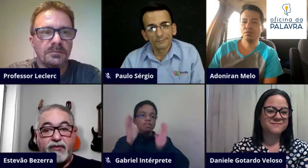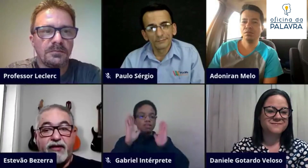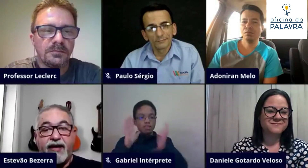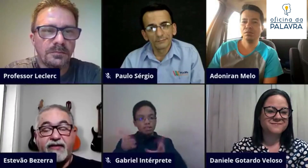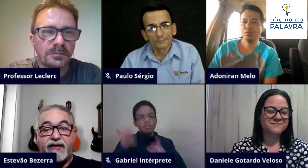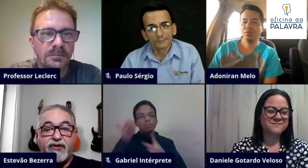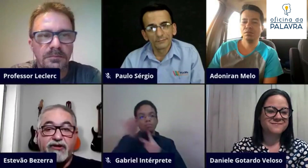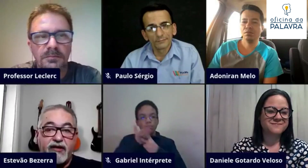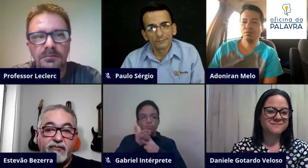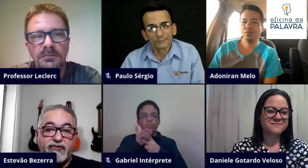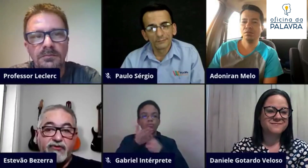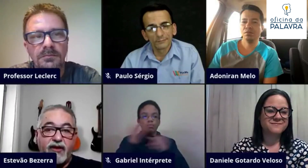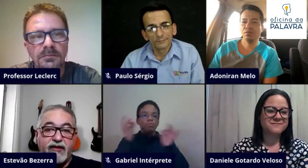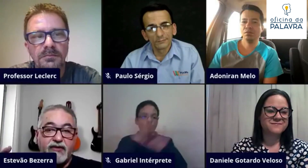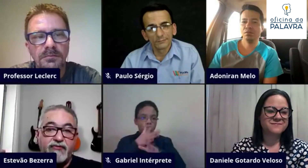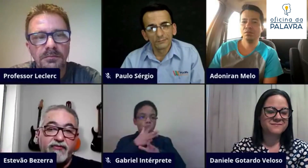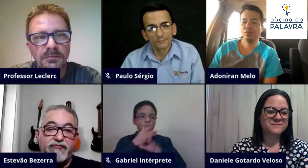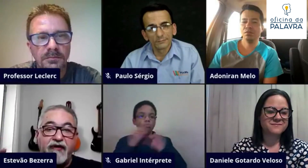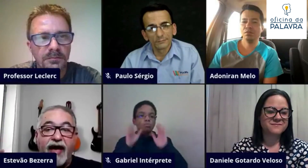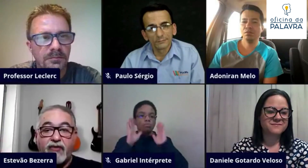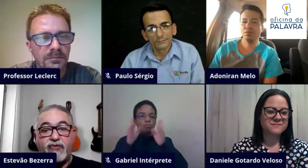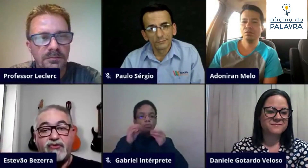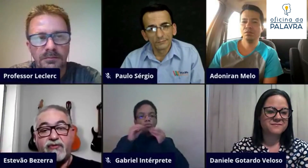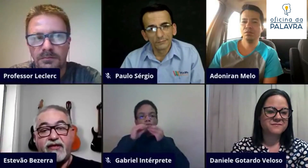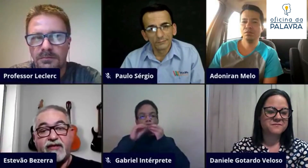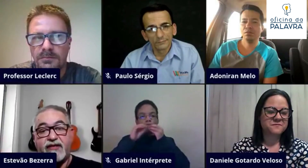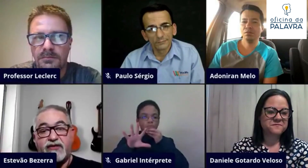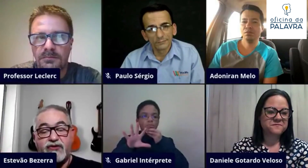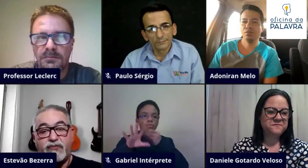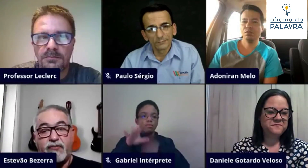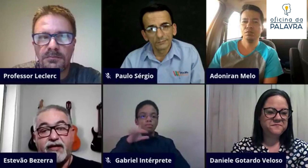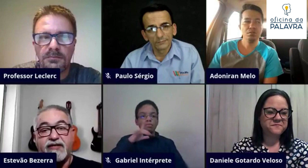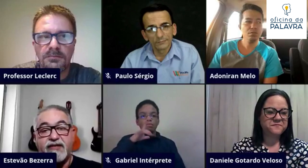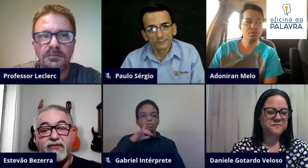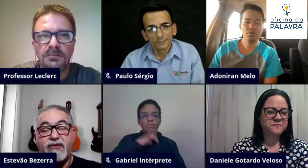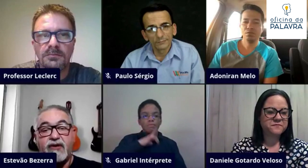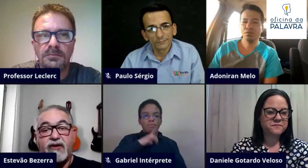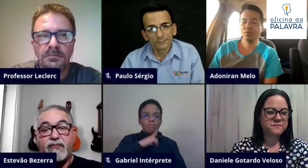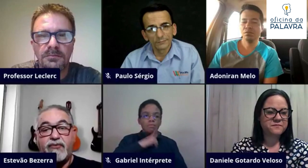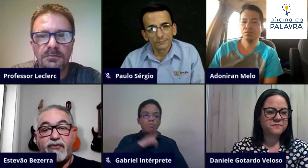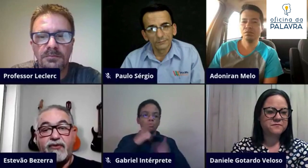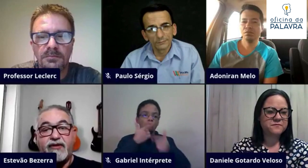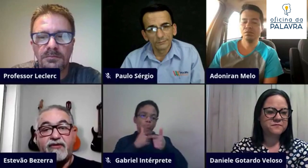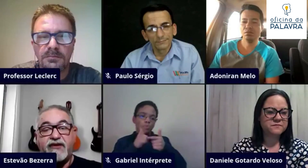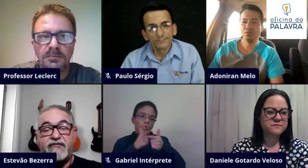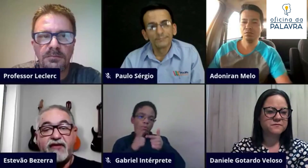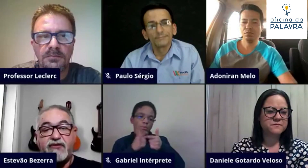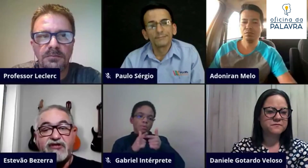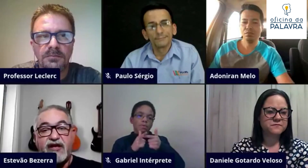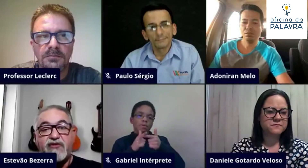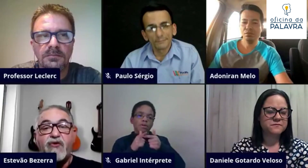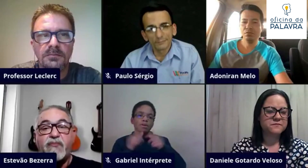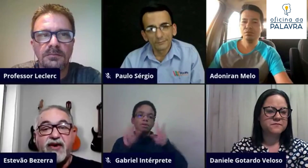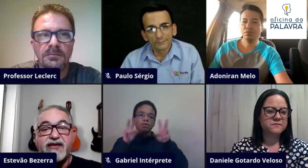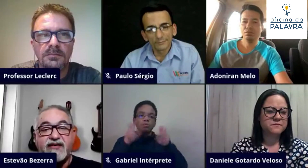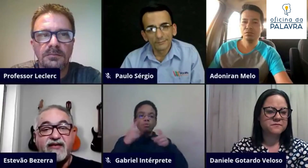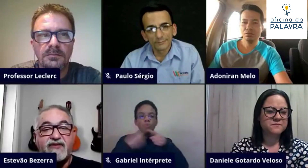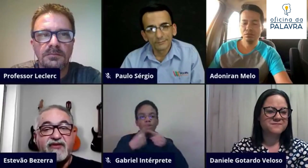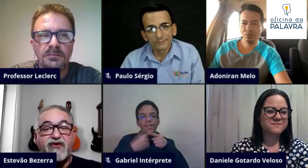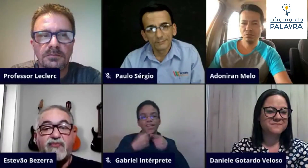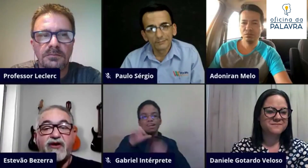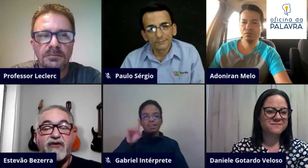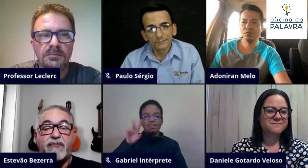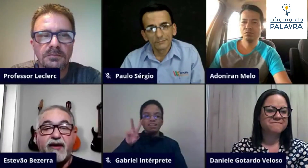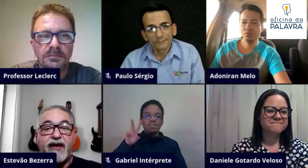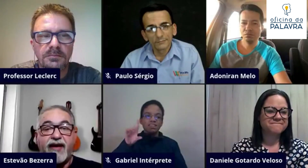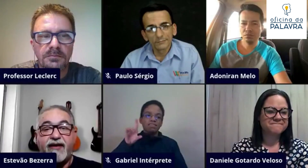vai ser publicada. Nós criamos, houve um vácuo sobre essa questão de publicação por conta do DVD. Hoje já não compensa, já